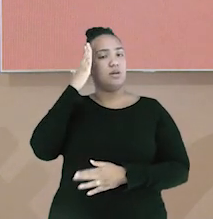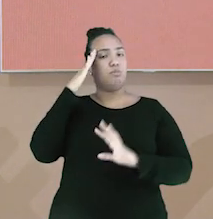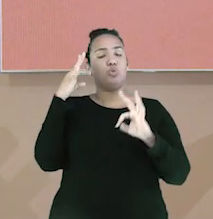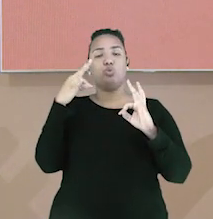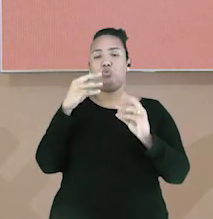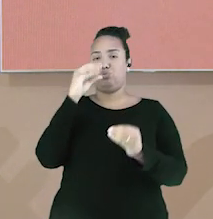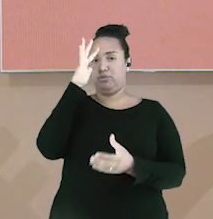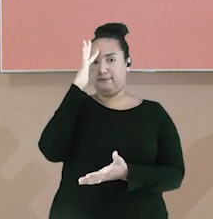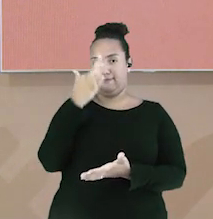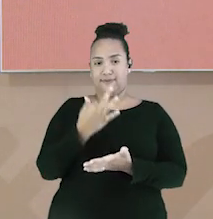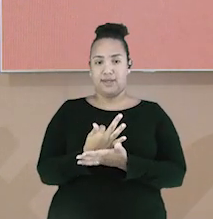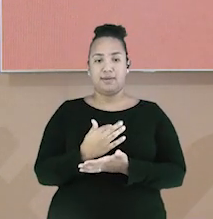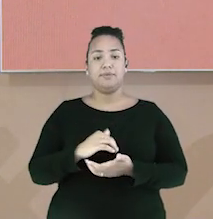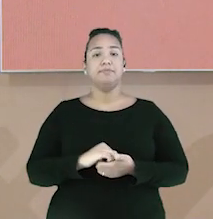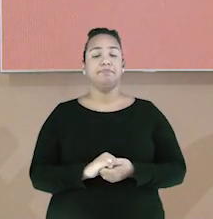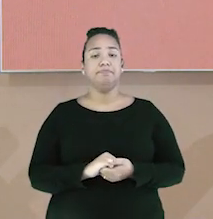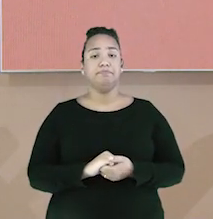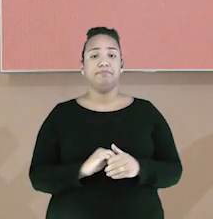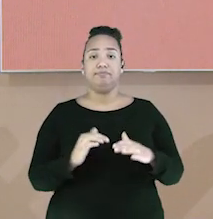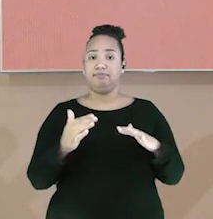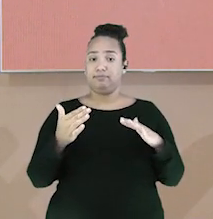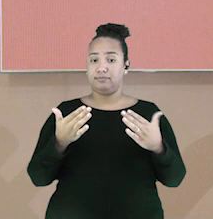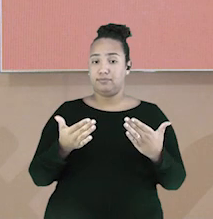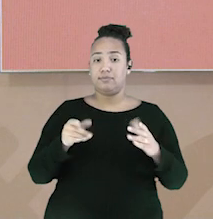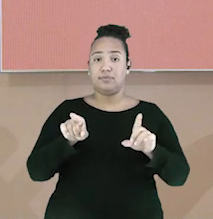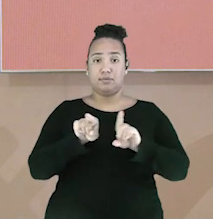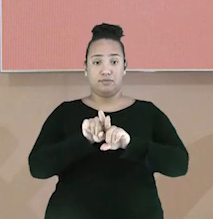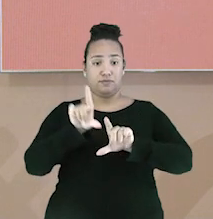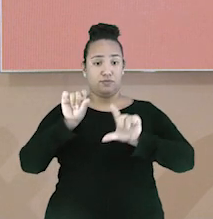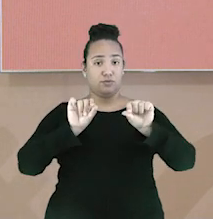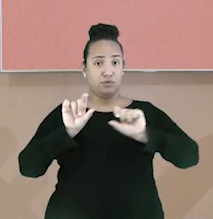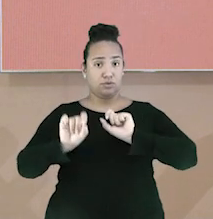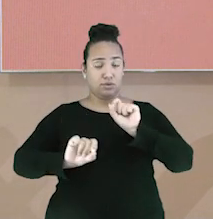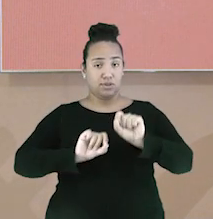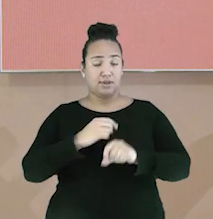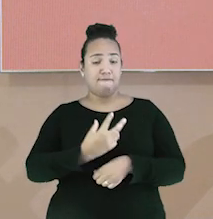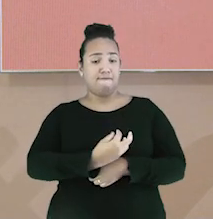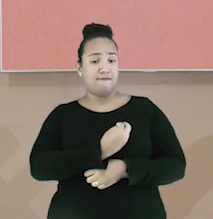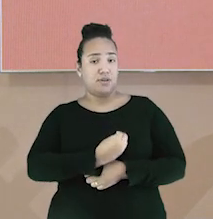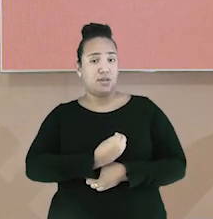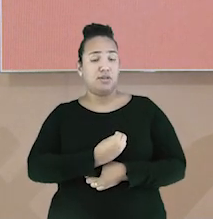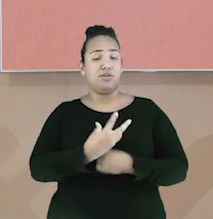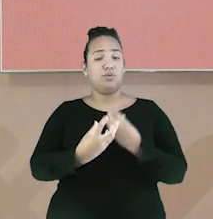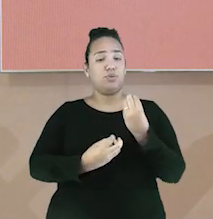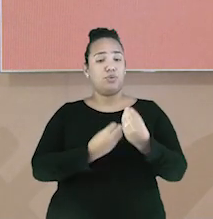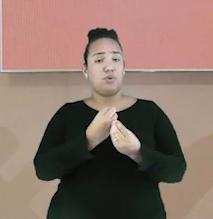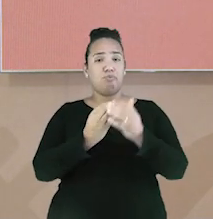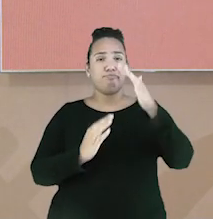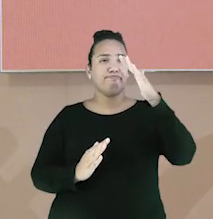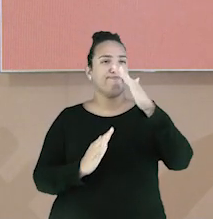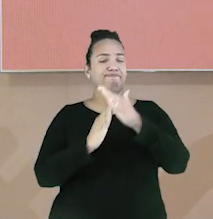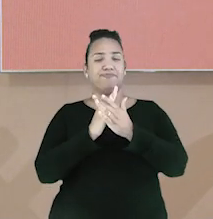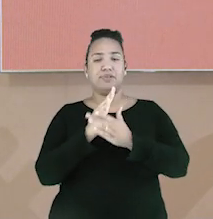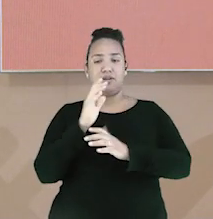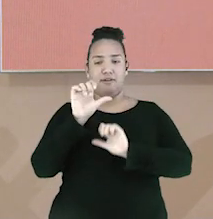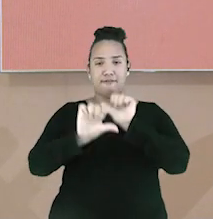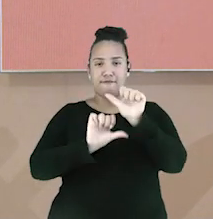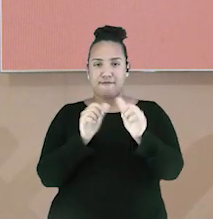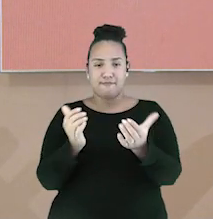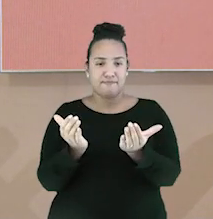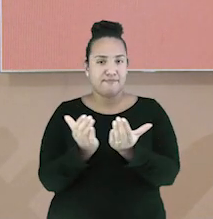fé. E foi determinado que a venda de indulgências, o estopim da reforma protestante, estava